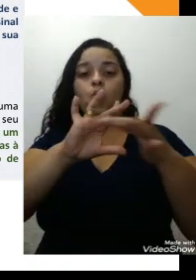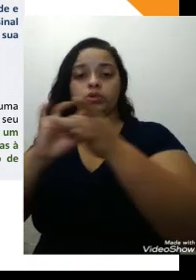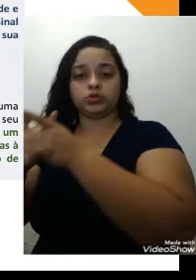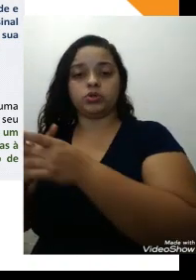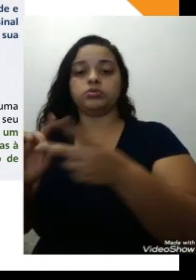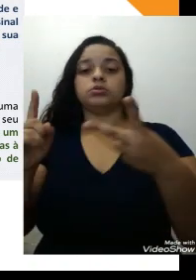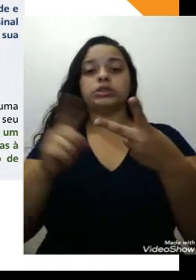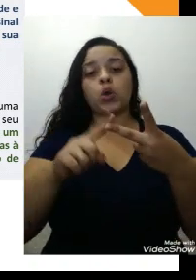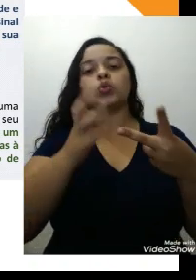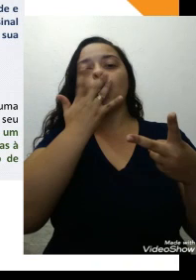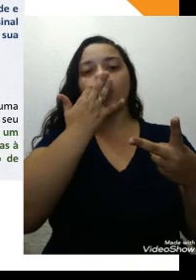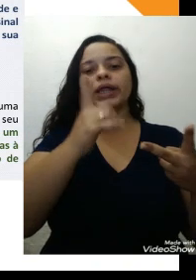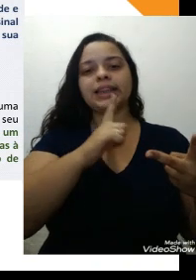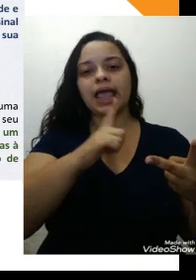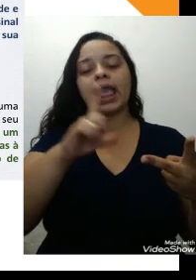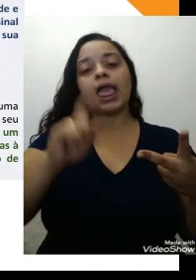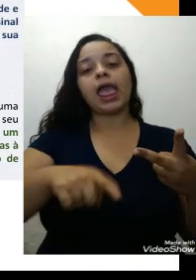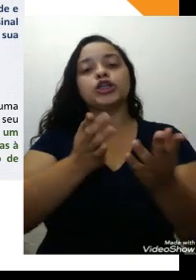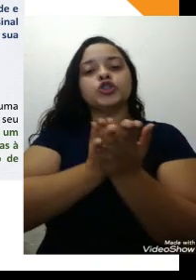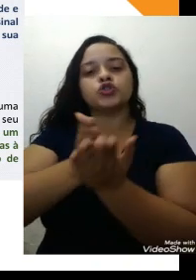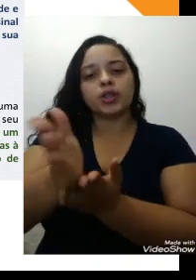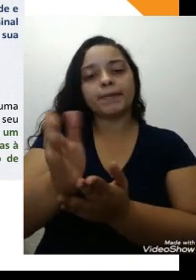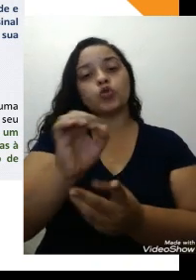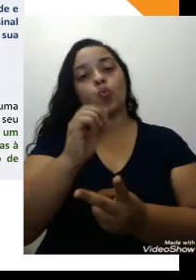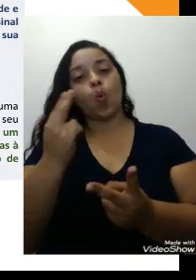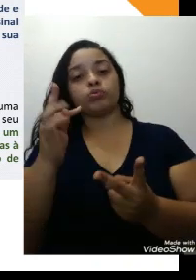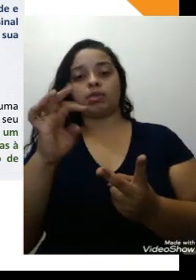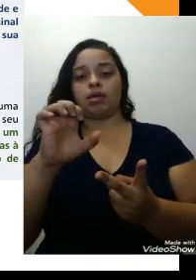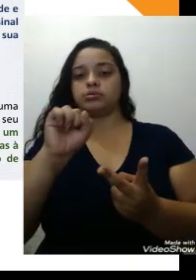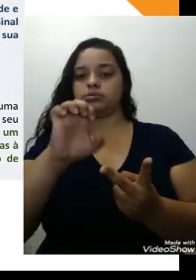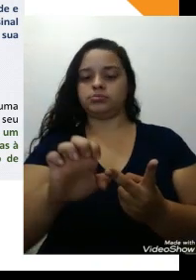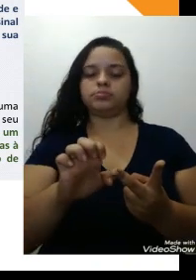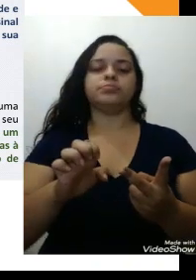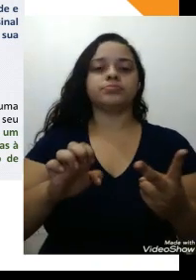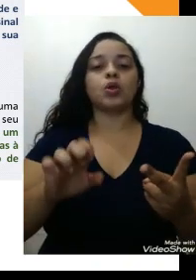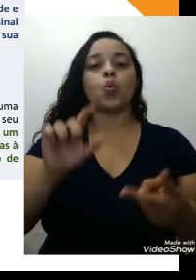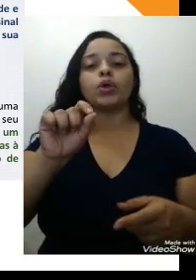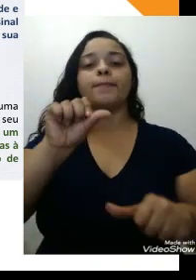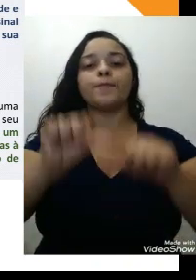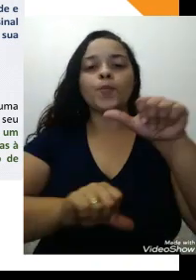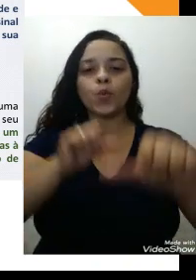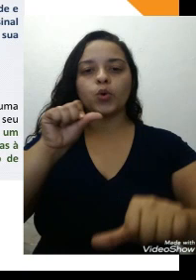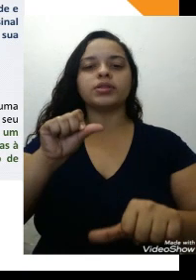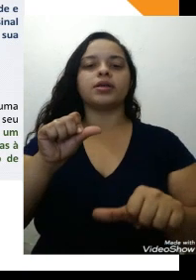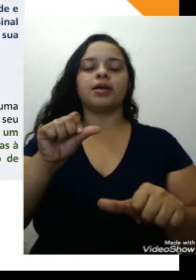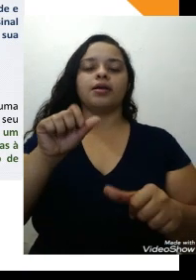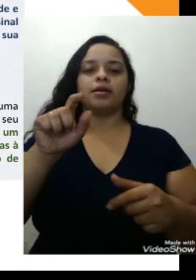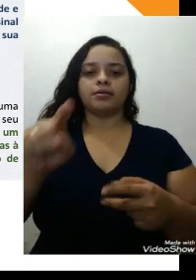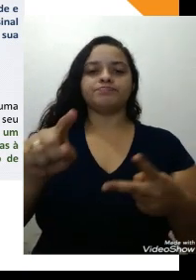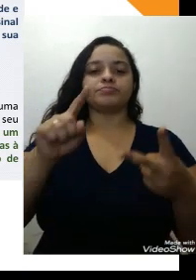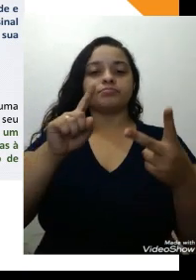contextualização e a segunda que está destacada é o direcionamento ou tese. O que vai mudar em cada tipo